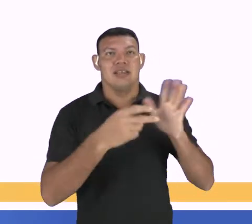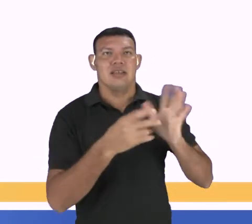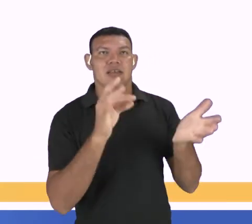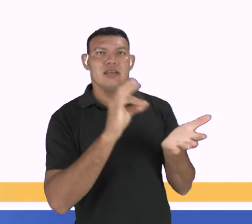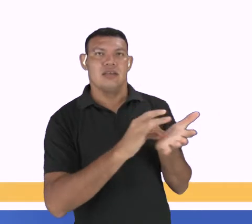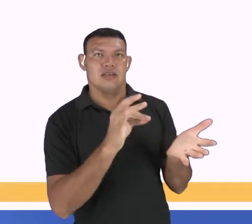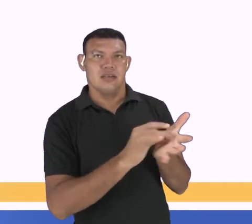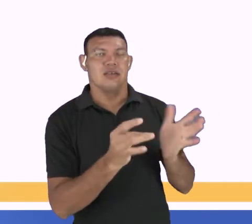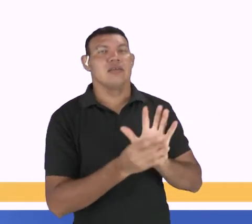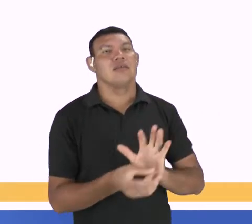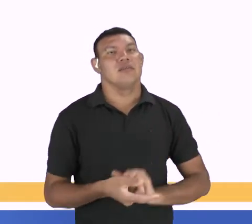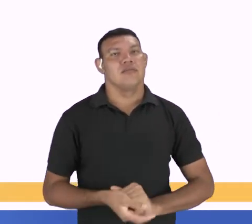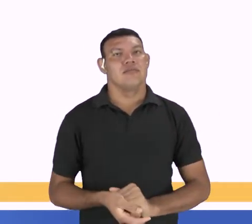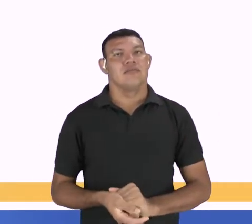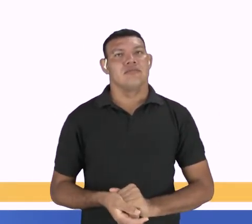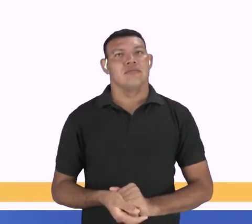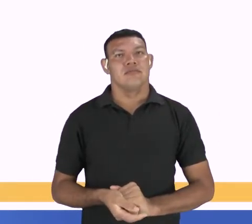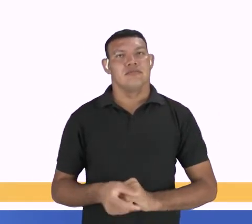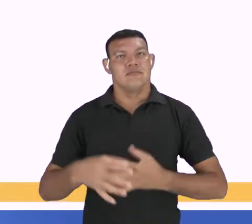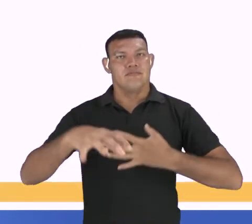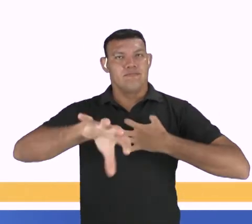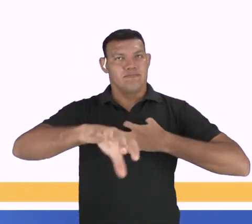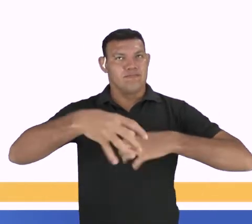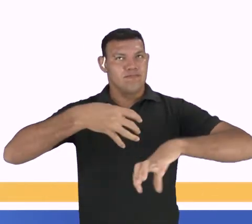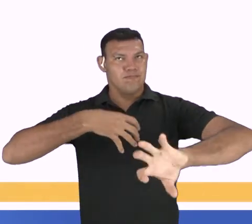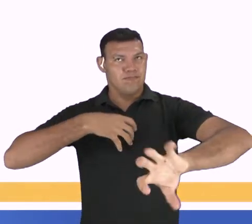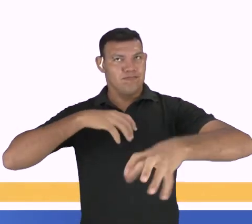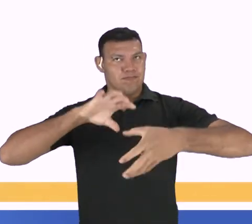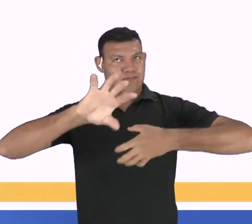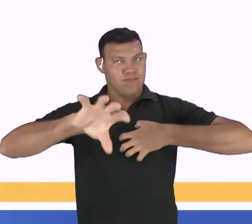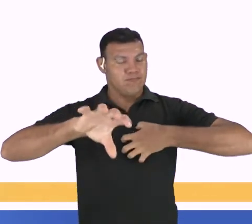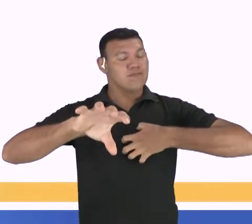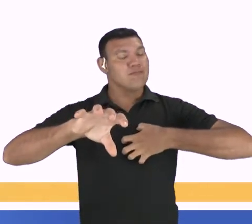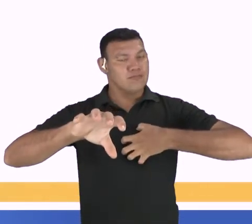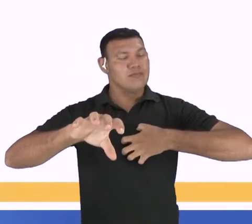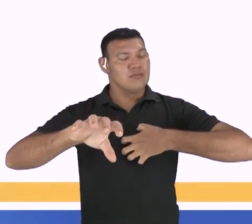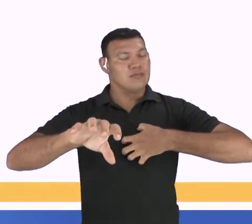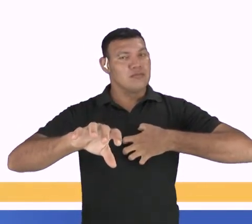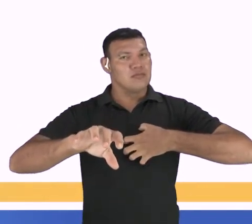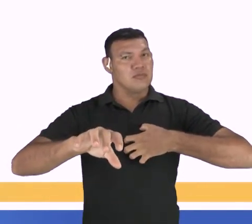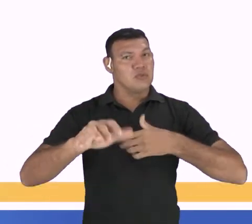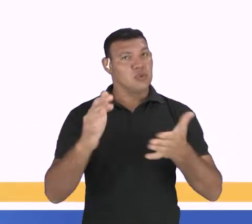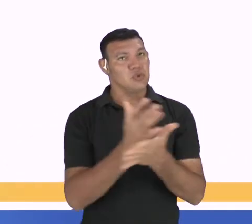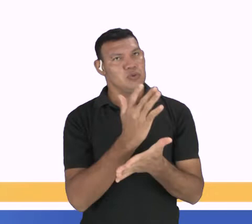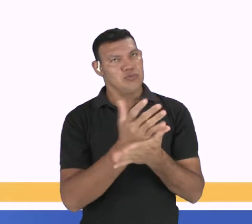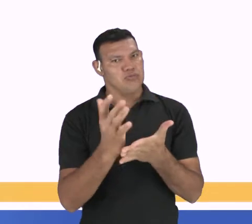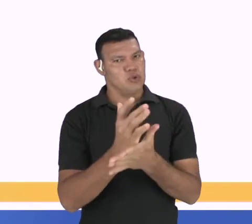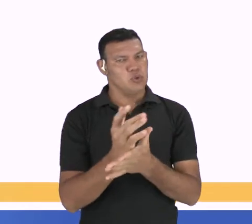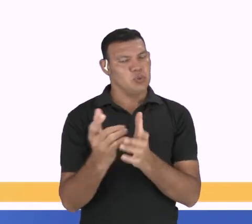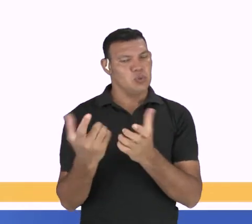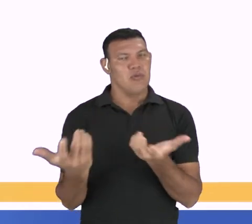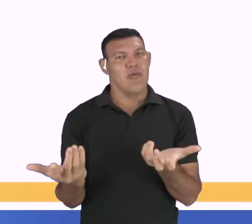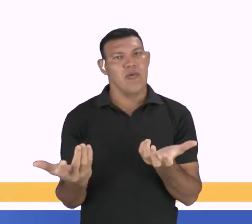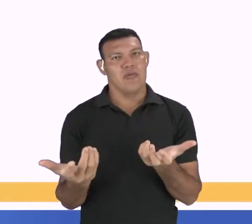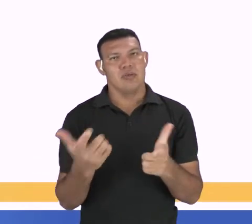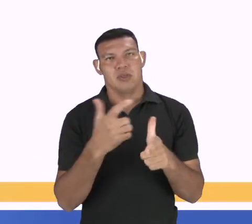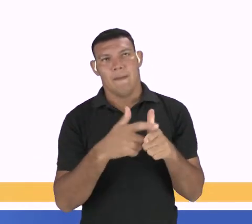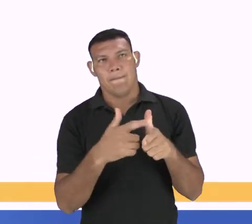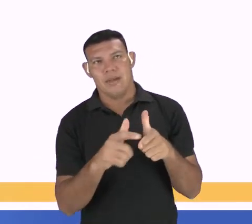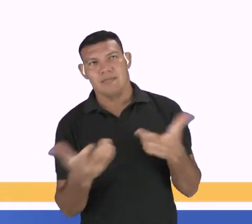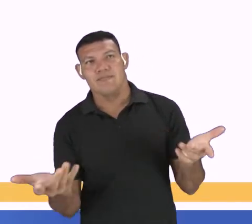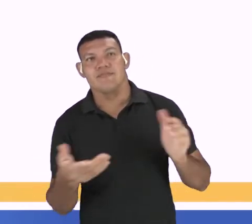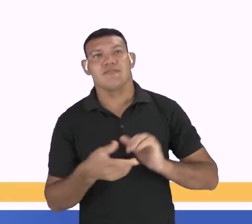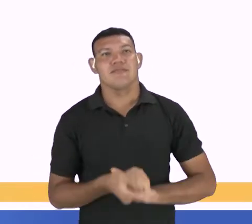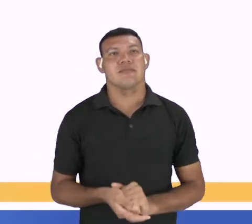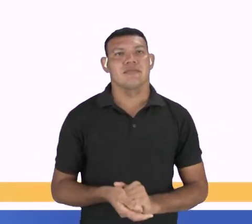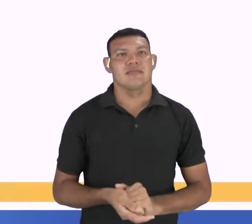é se colocar no lugar de outra pessoa em determinada situação. Então quando eu digo be in someone's shoes, eu estou querendo dizer